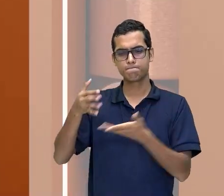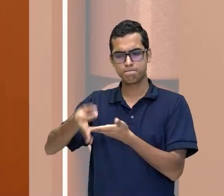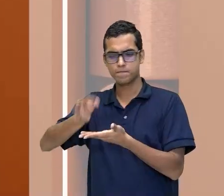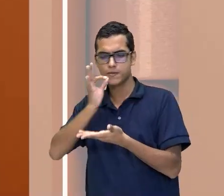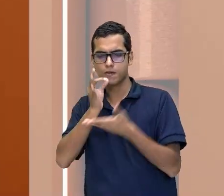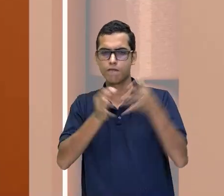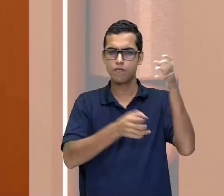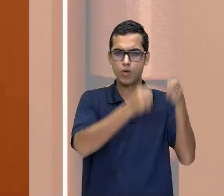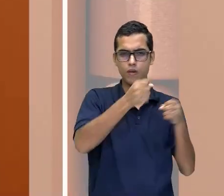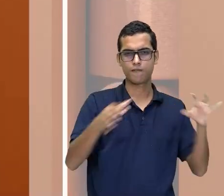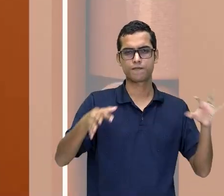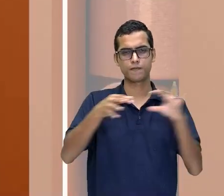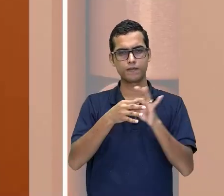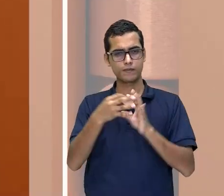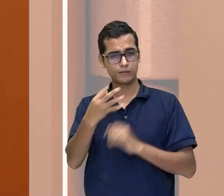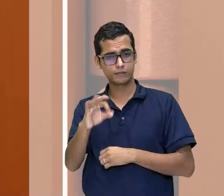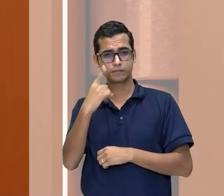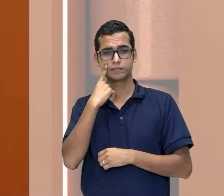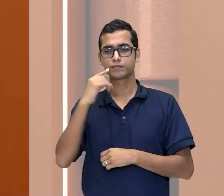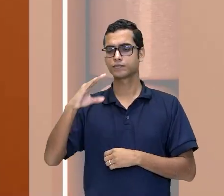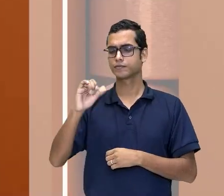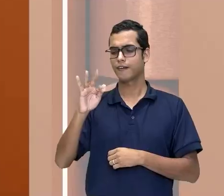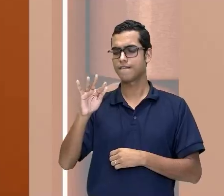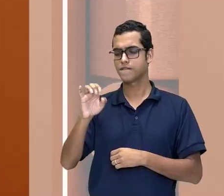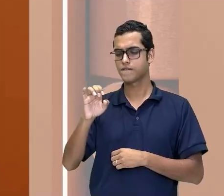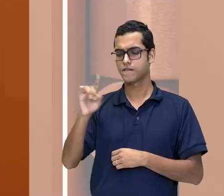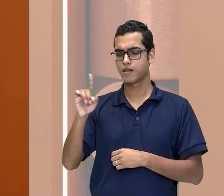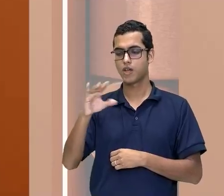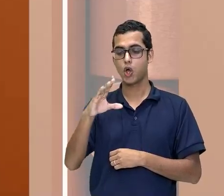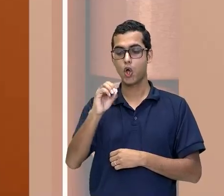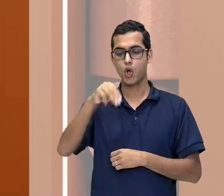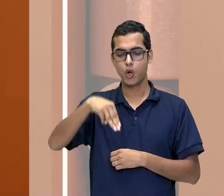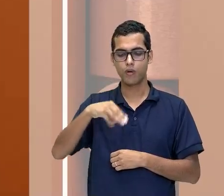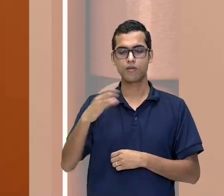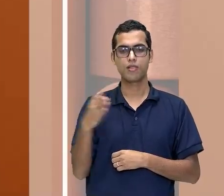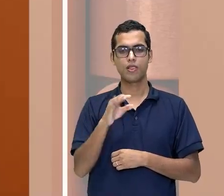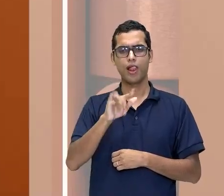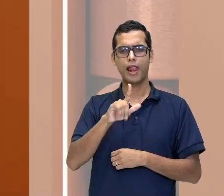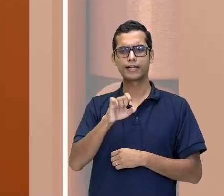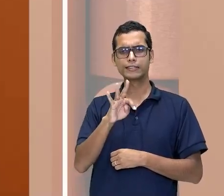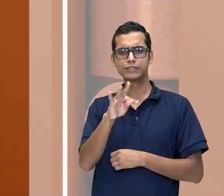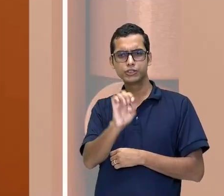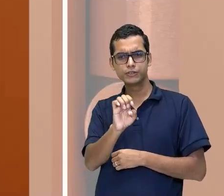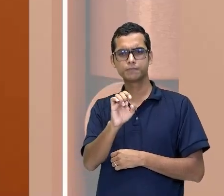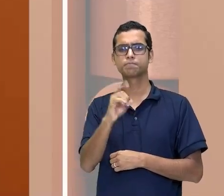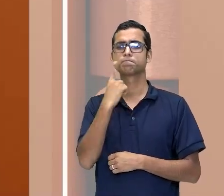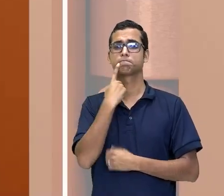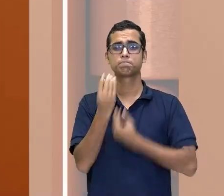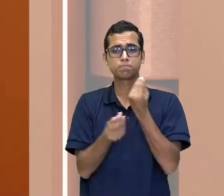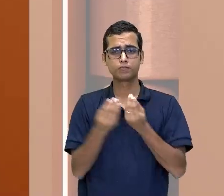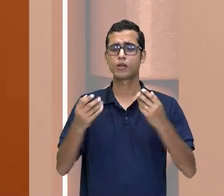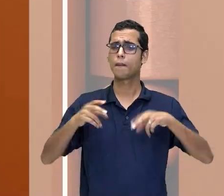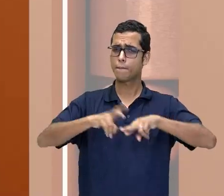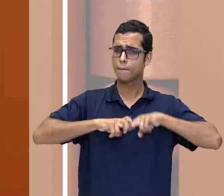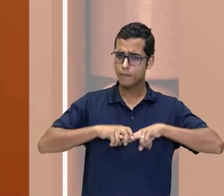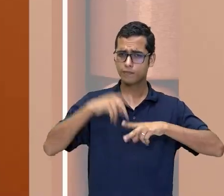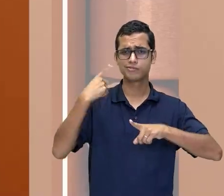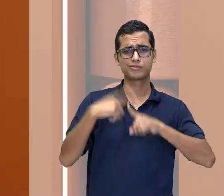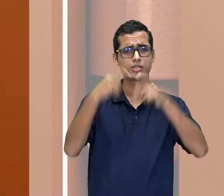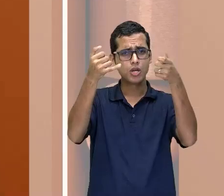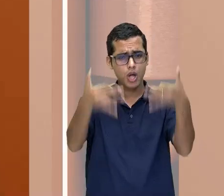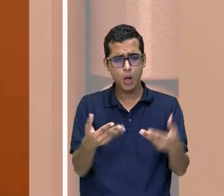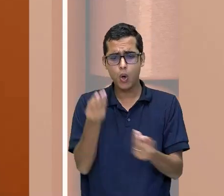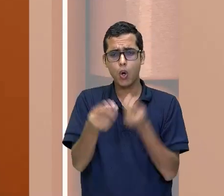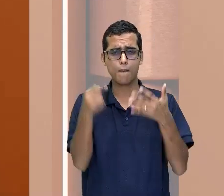Tenho certeza que vocês vão entender essa alternância e por que era realmente necessário a união desses dois